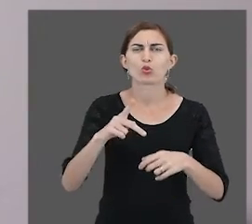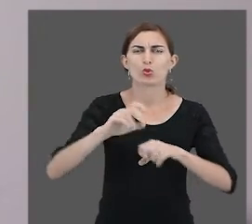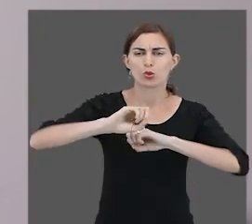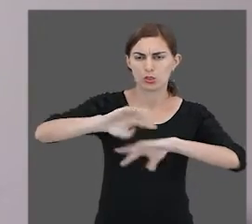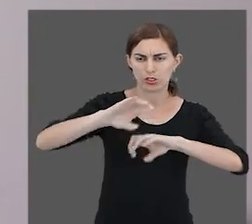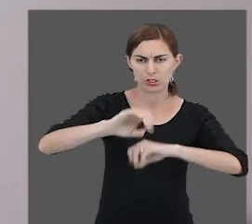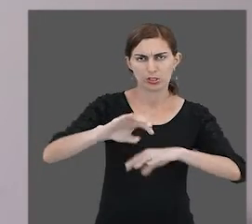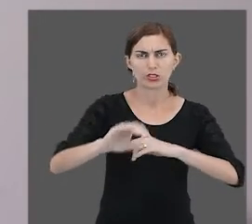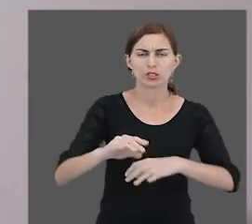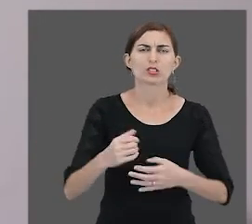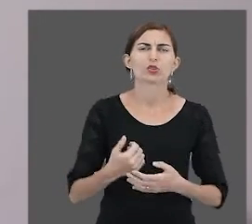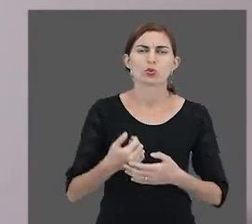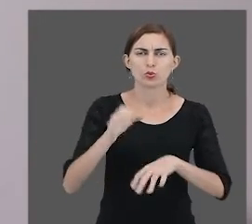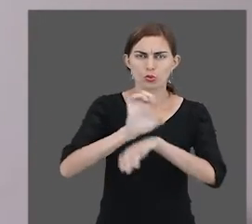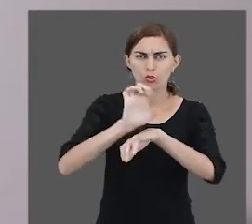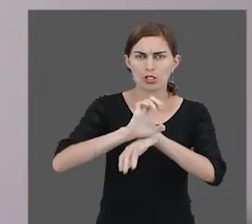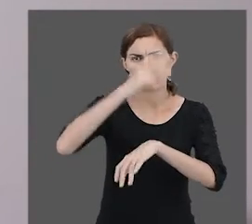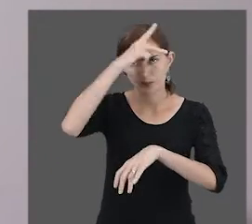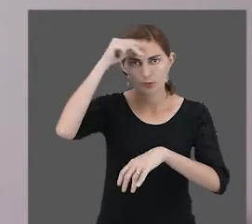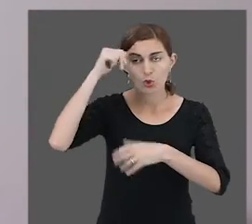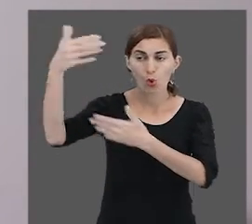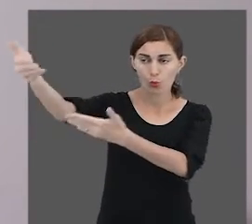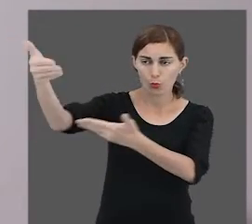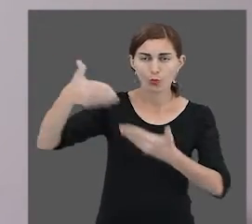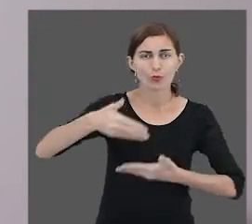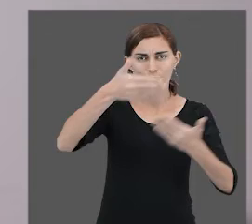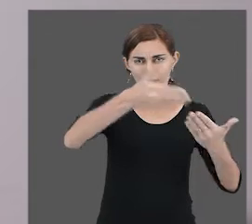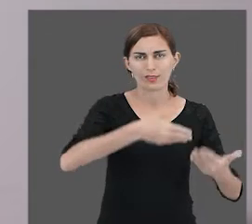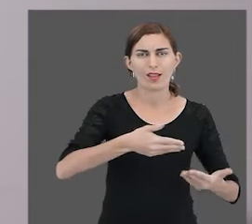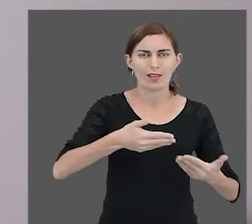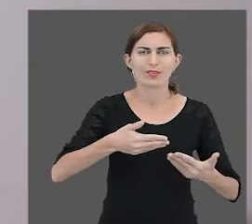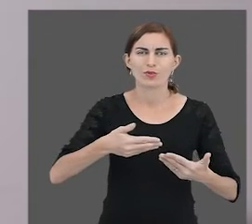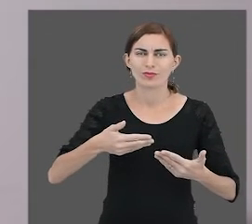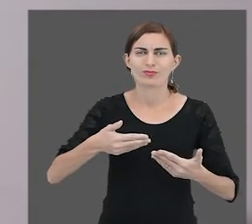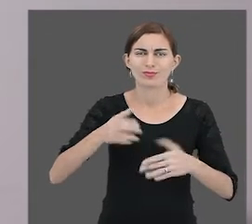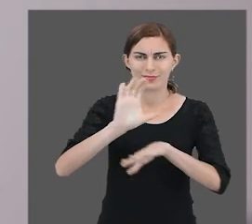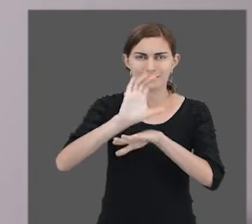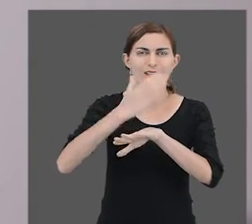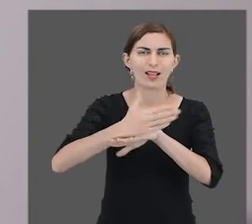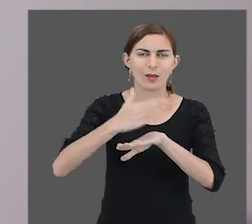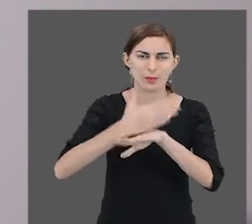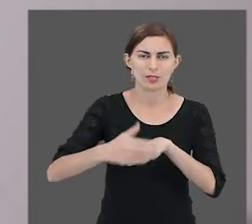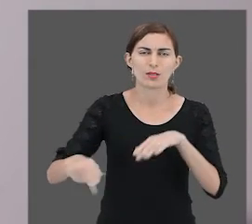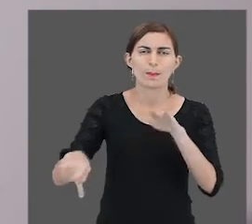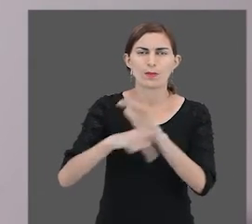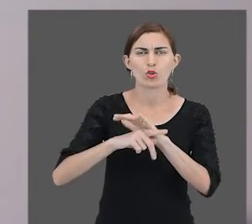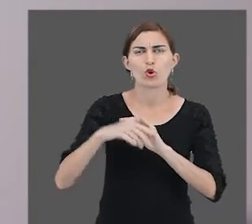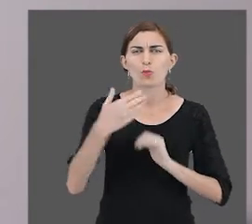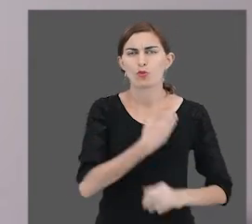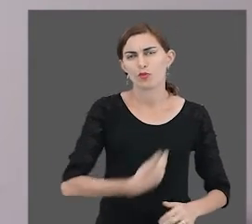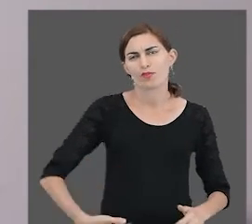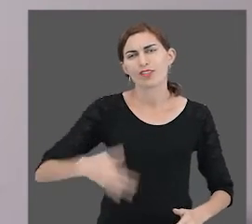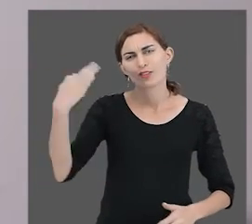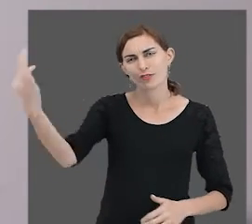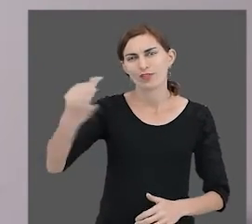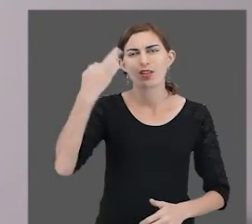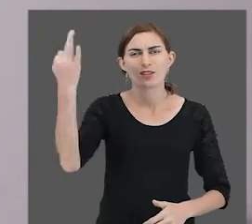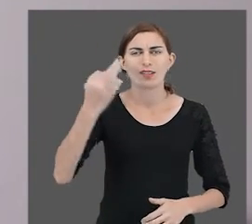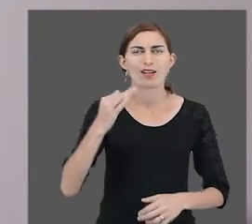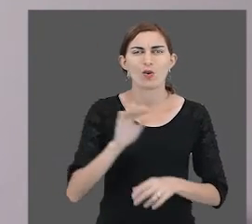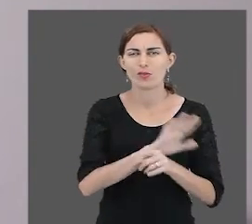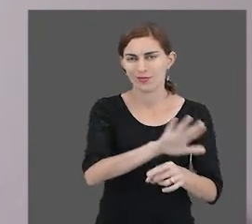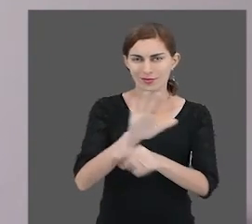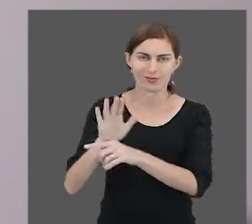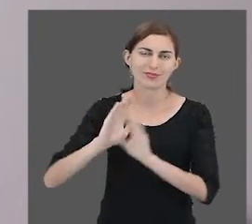os educadores de estados e municípios são convidados a participar da capacitação, mas ela é feita diretamente pelo governo federal. Então isso a gente chama